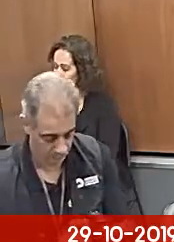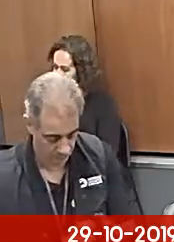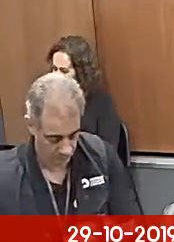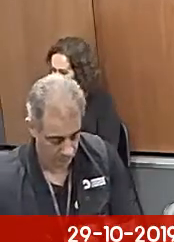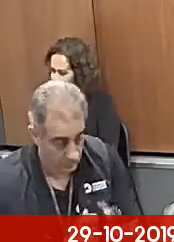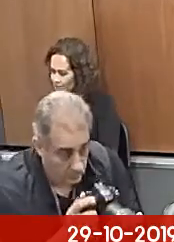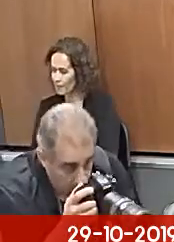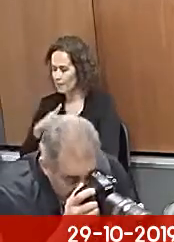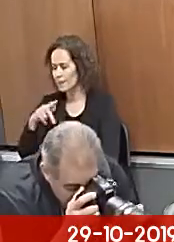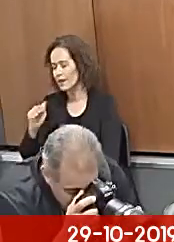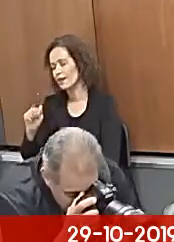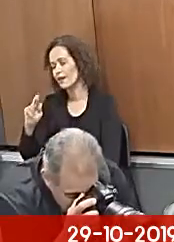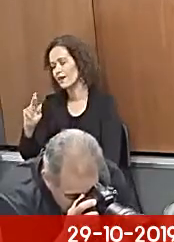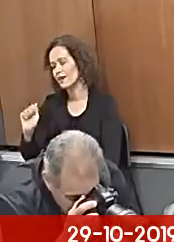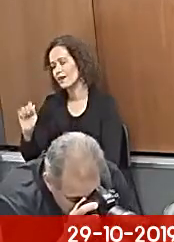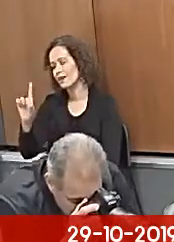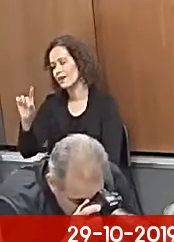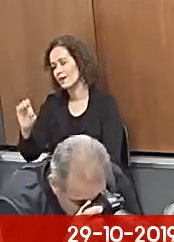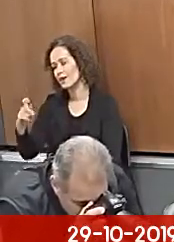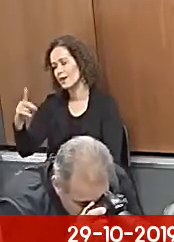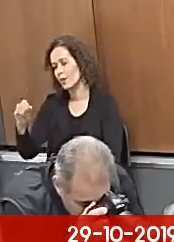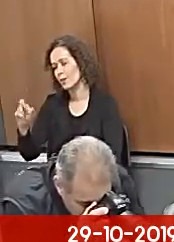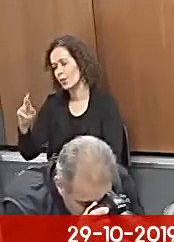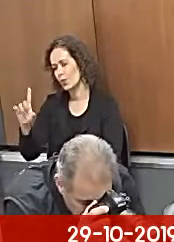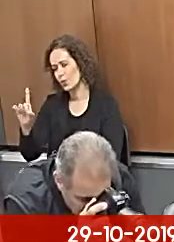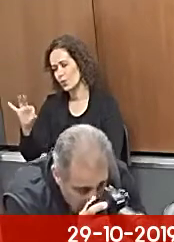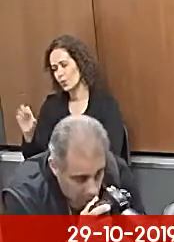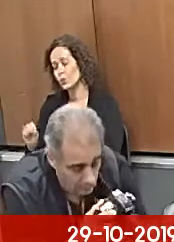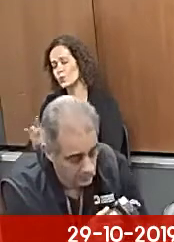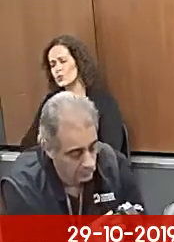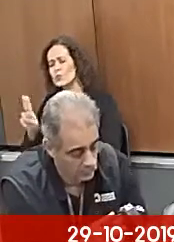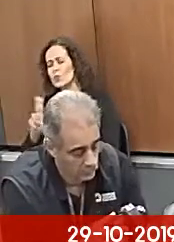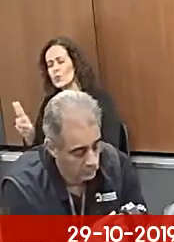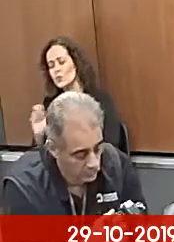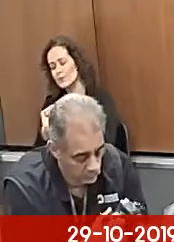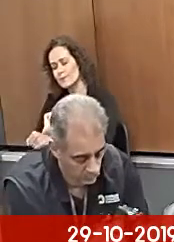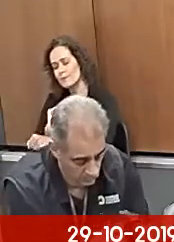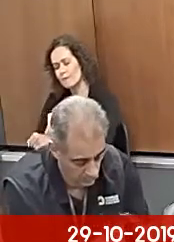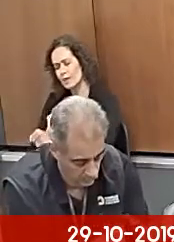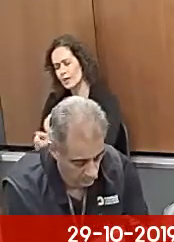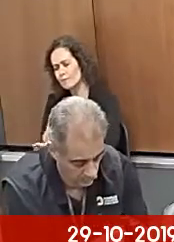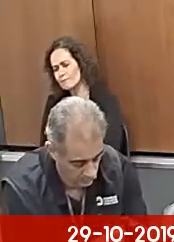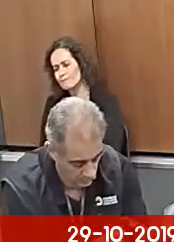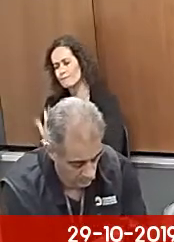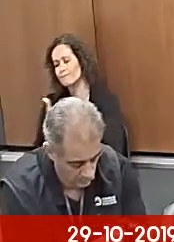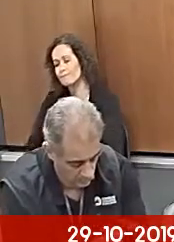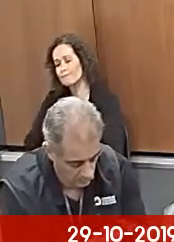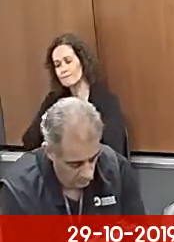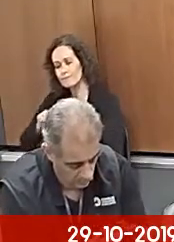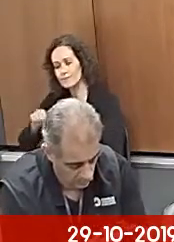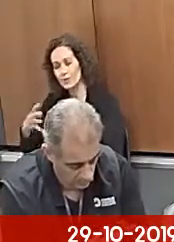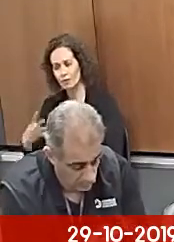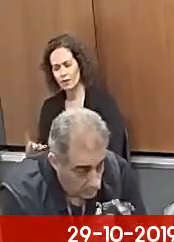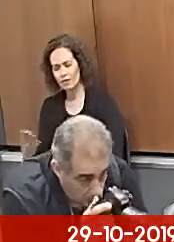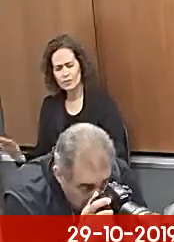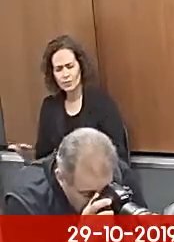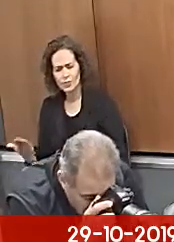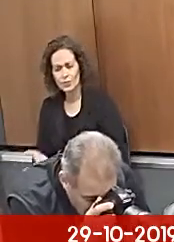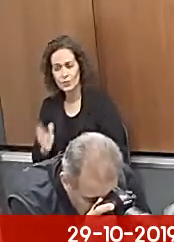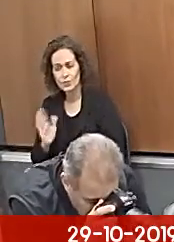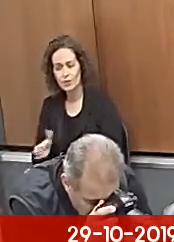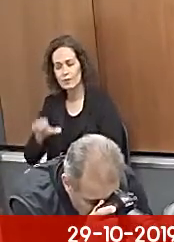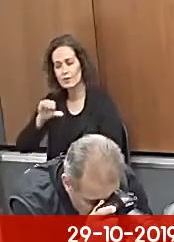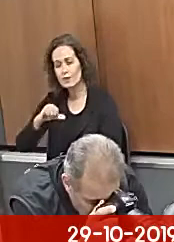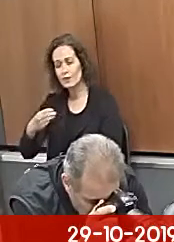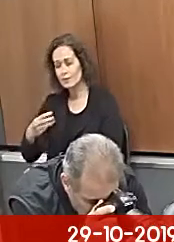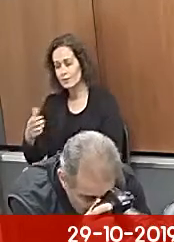Paradesporto, que é o programa Superar. O programa Superar existe desde 1994. Hoje o programa está atendendo